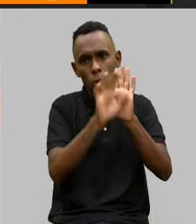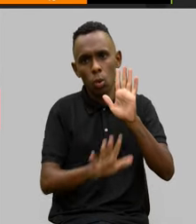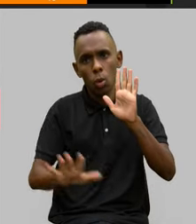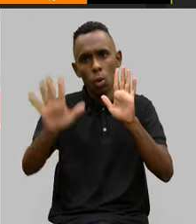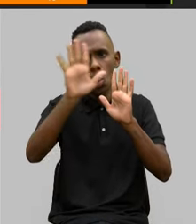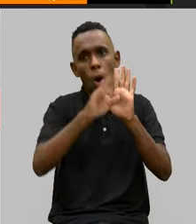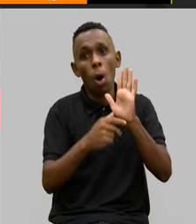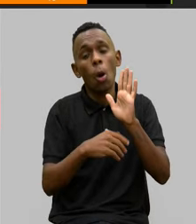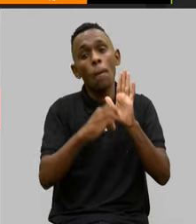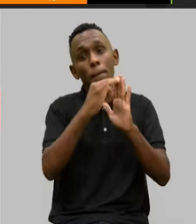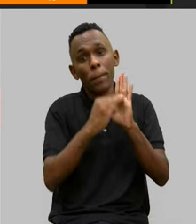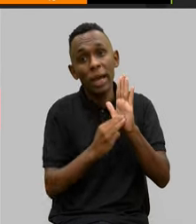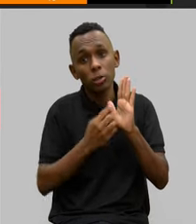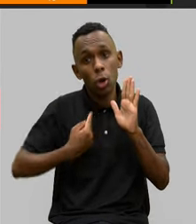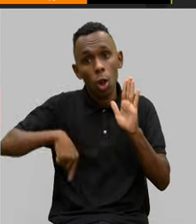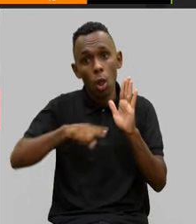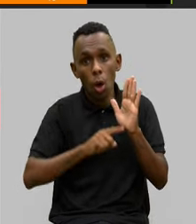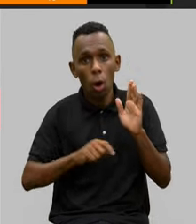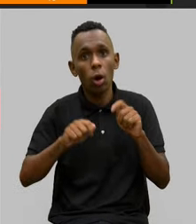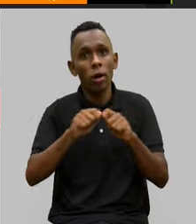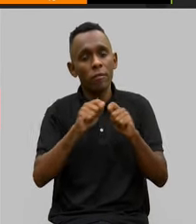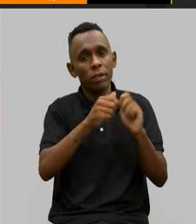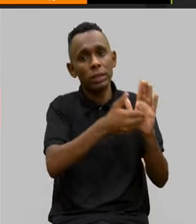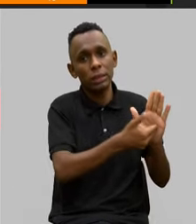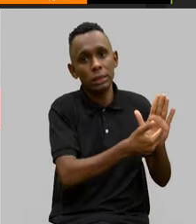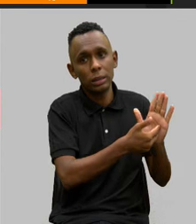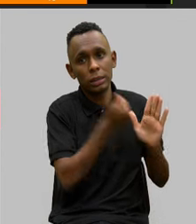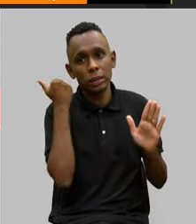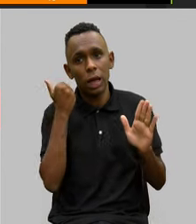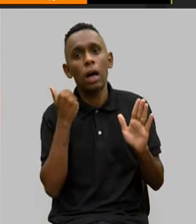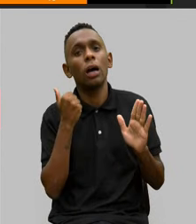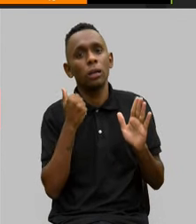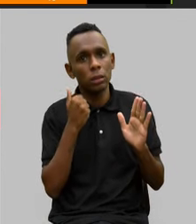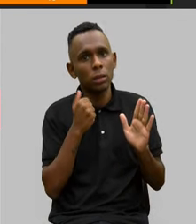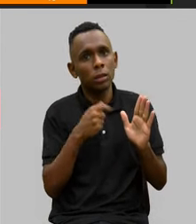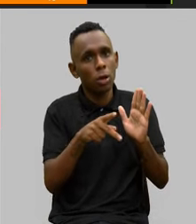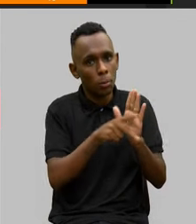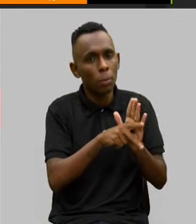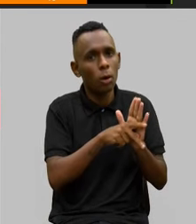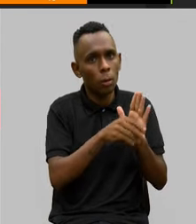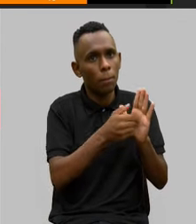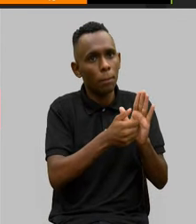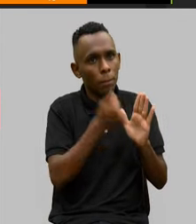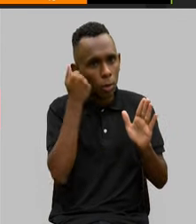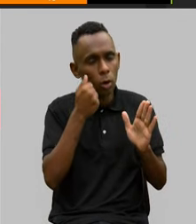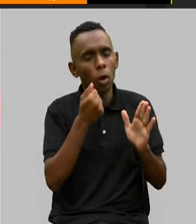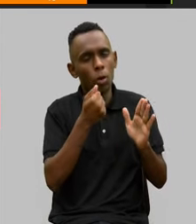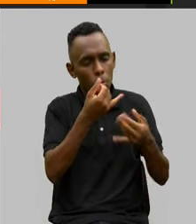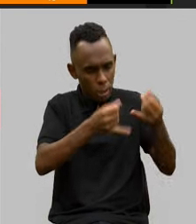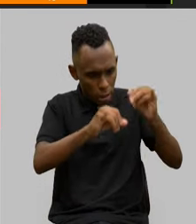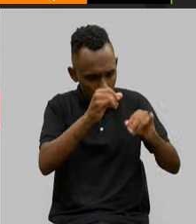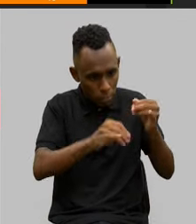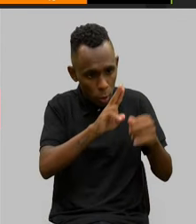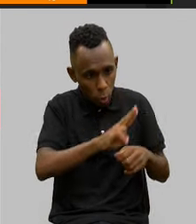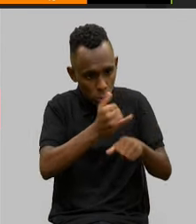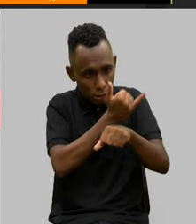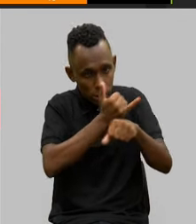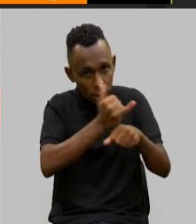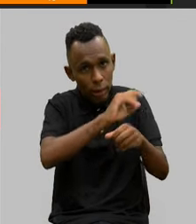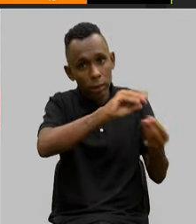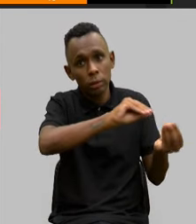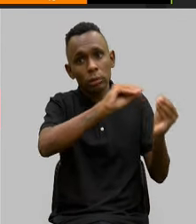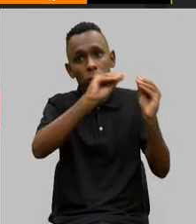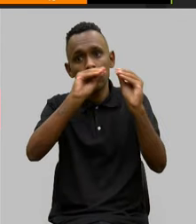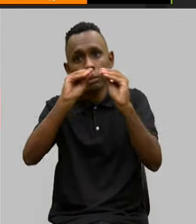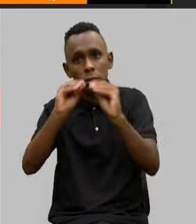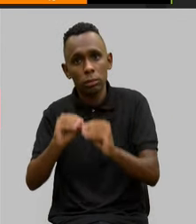metodologia a gente faz uma extração né extrações líquido líquido né com solventes químicos depois a gente passa por um processo de